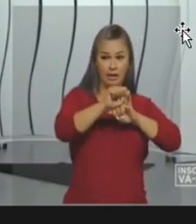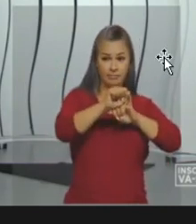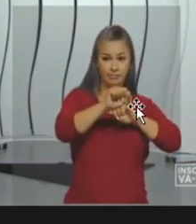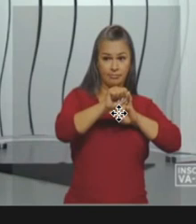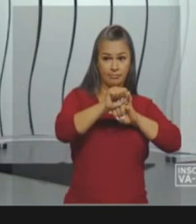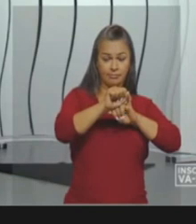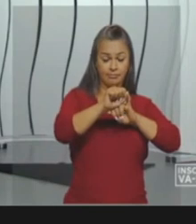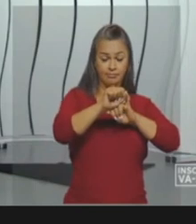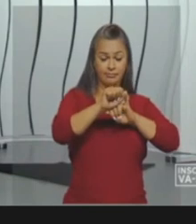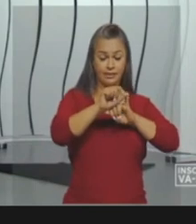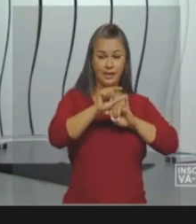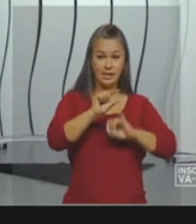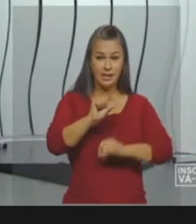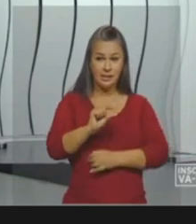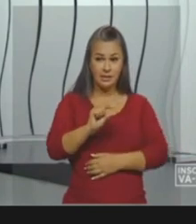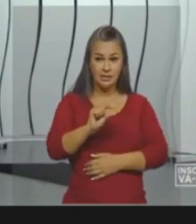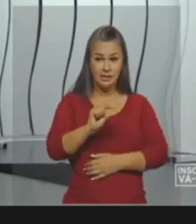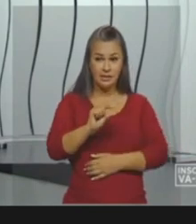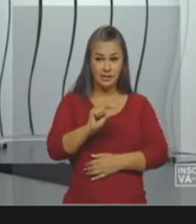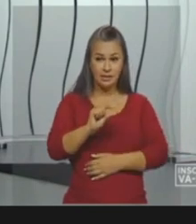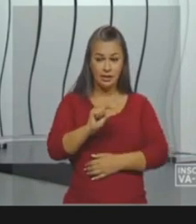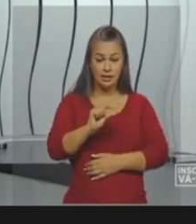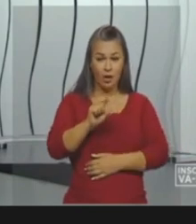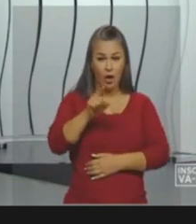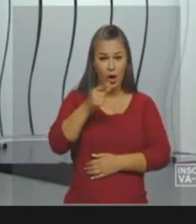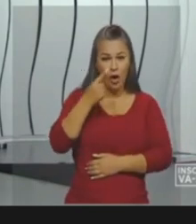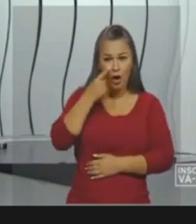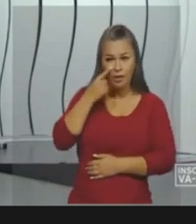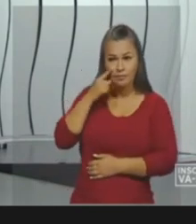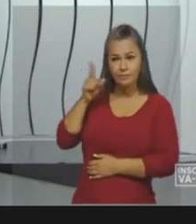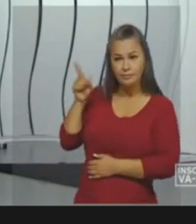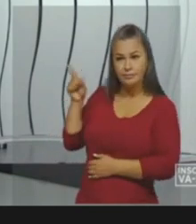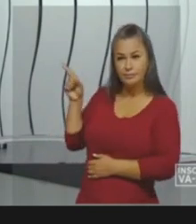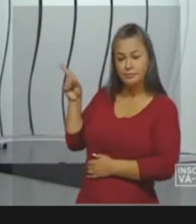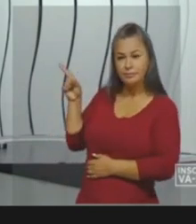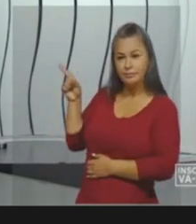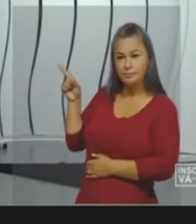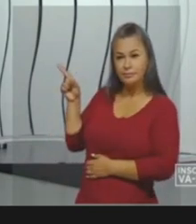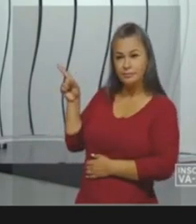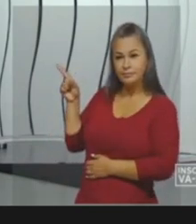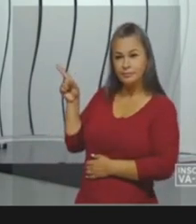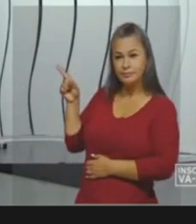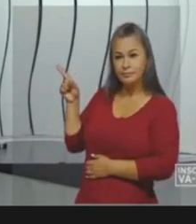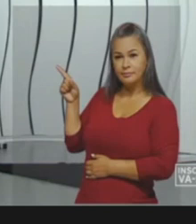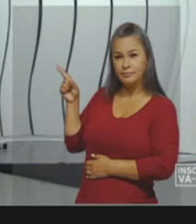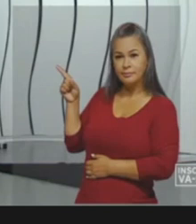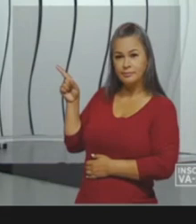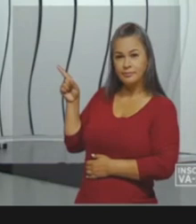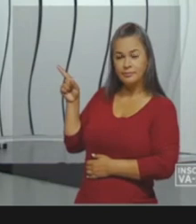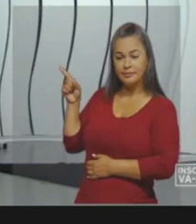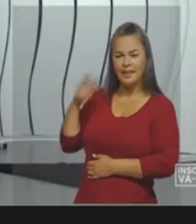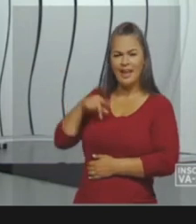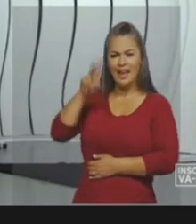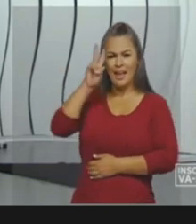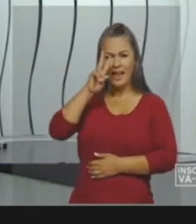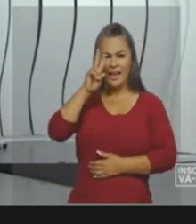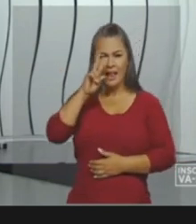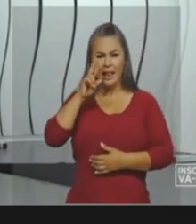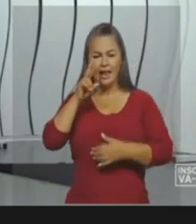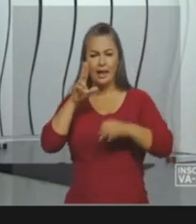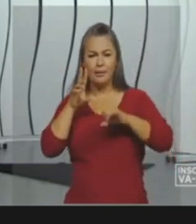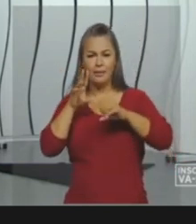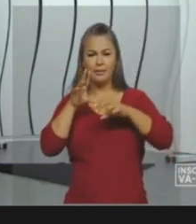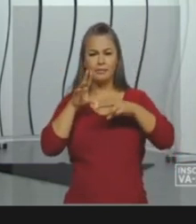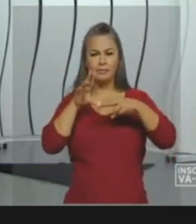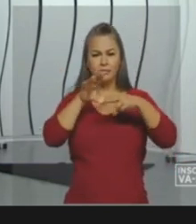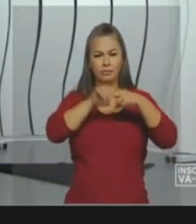o IA, olha, eu estou falando devagar para você entender, o IA domina sobre o I minúsculo. Lembra que os dominantes sempre